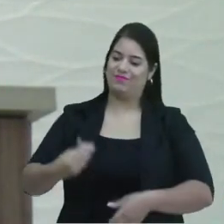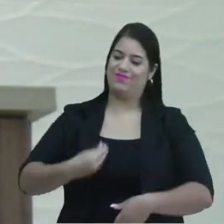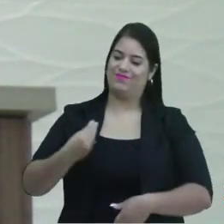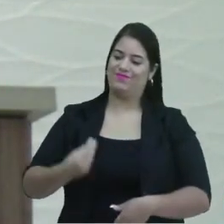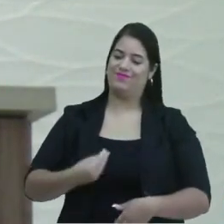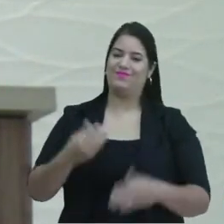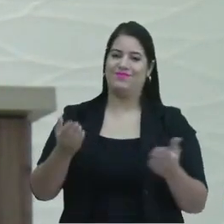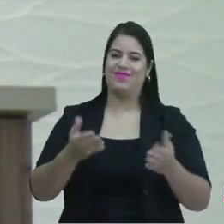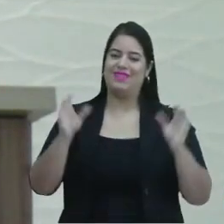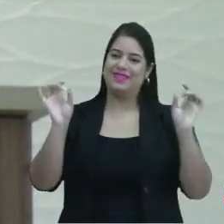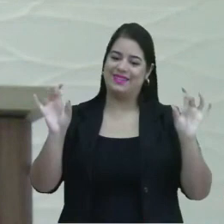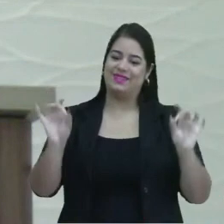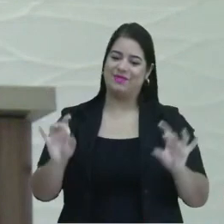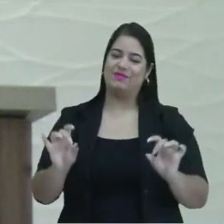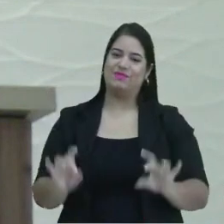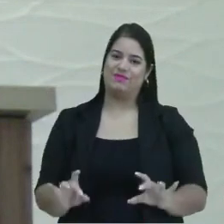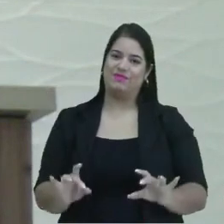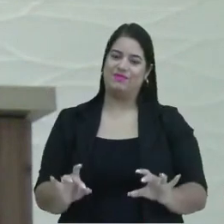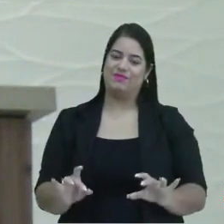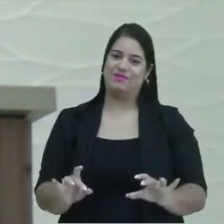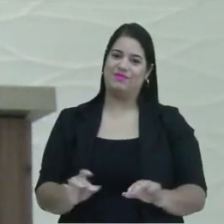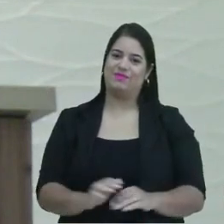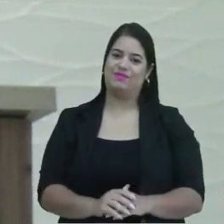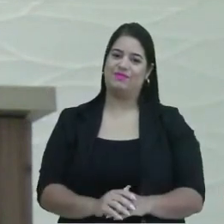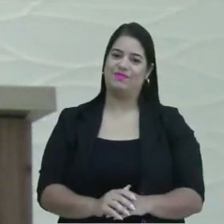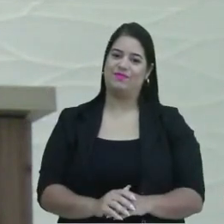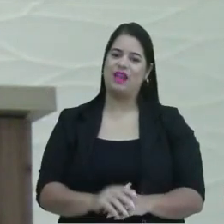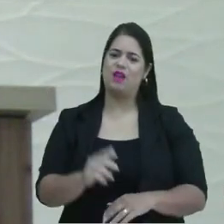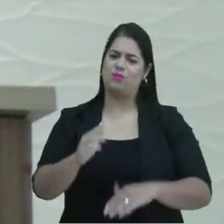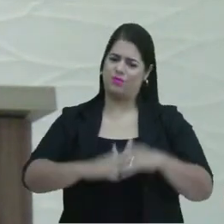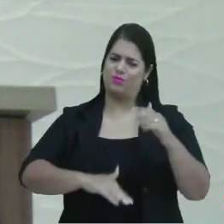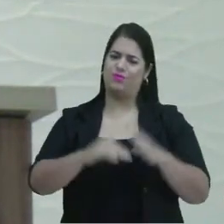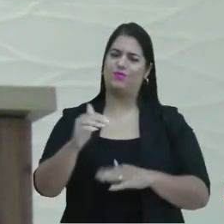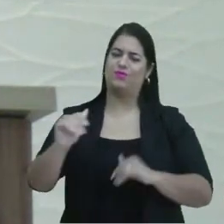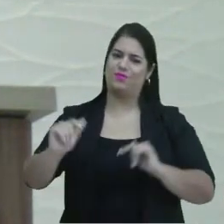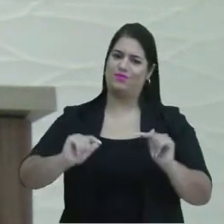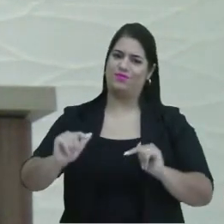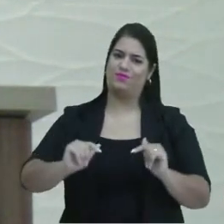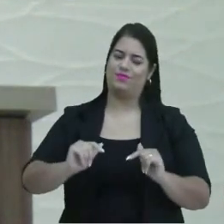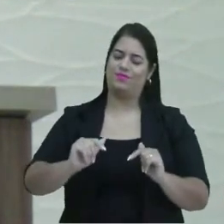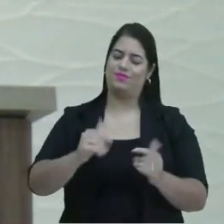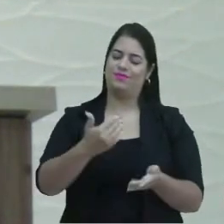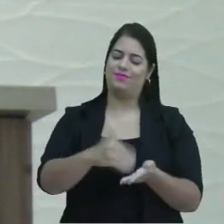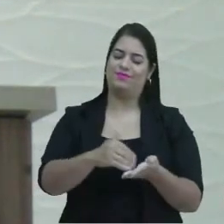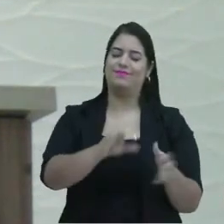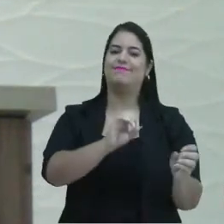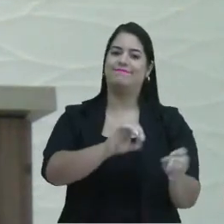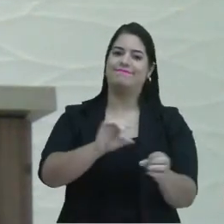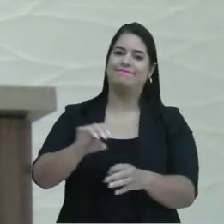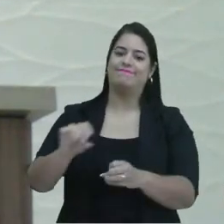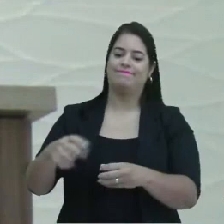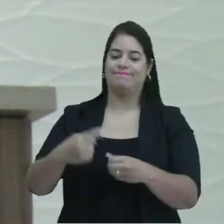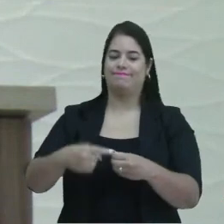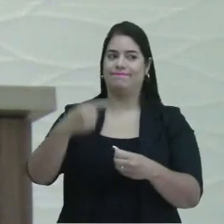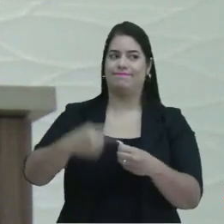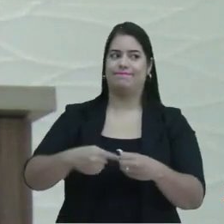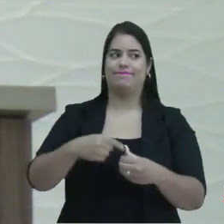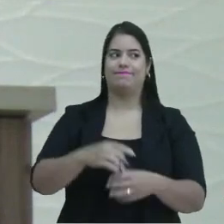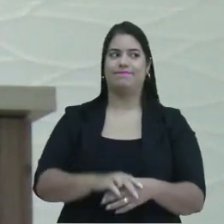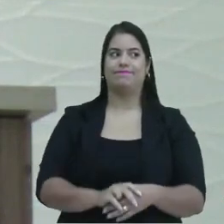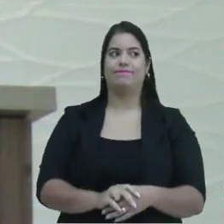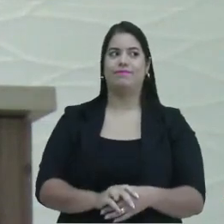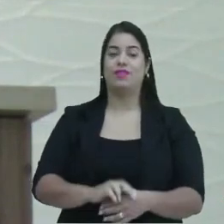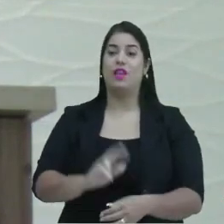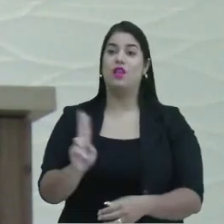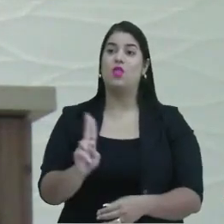presente, de forma especial aos colaboradores profissionais da Secretaria de Educação do nosso município. Em